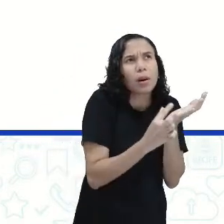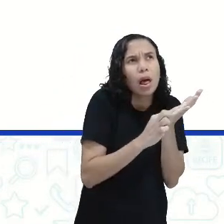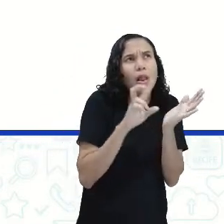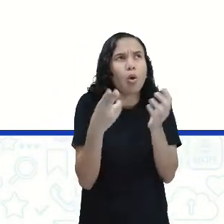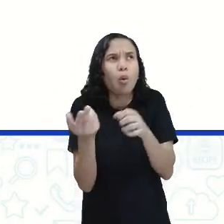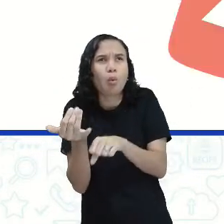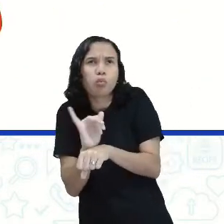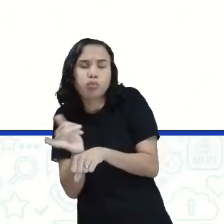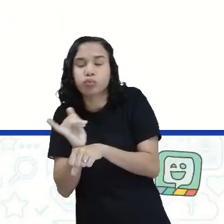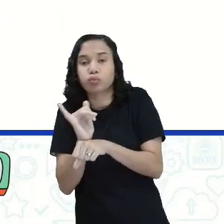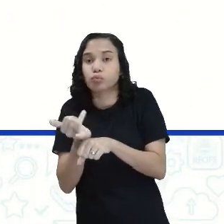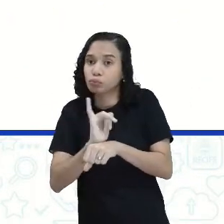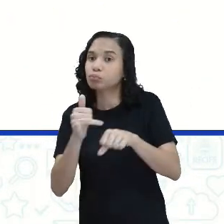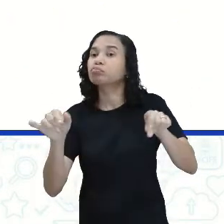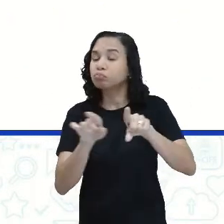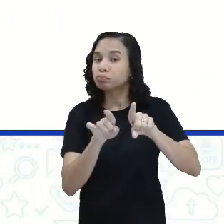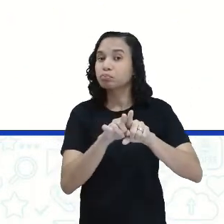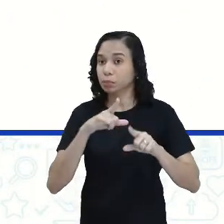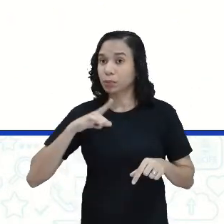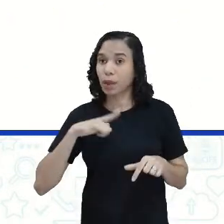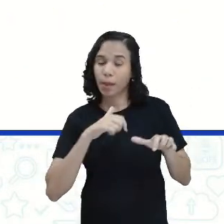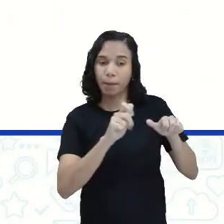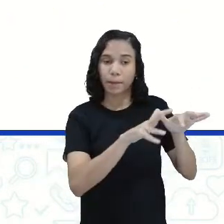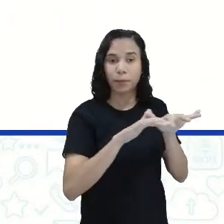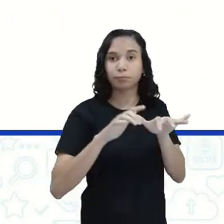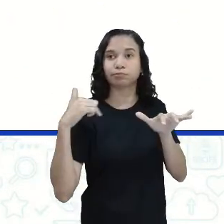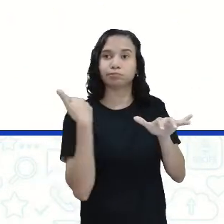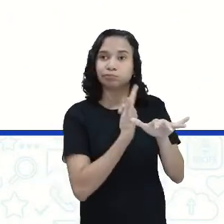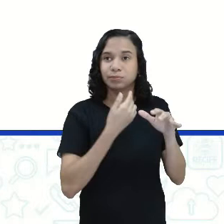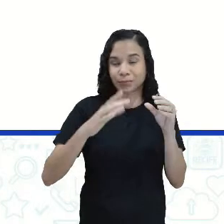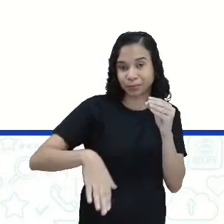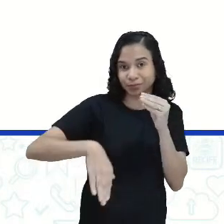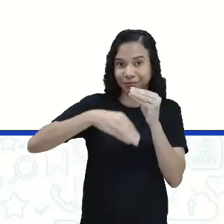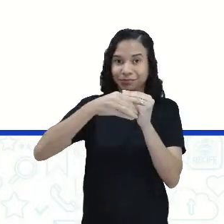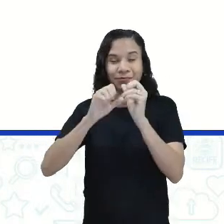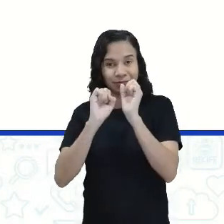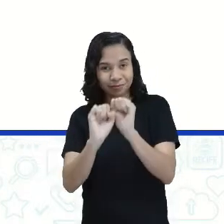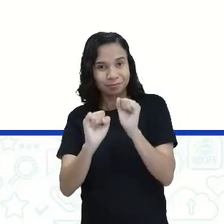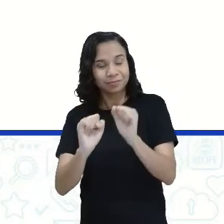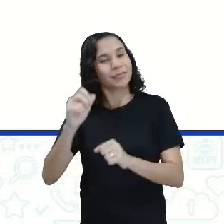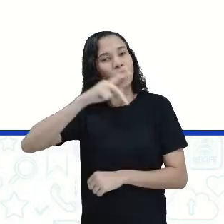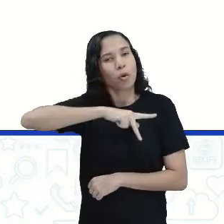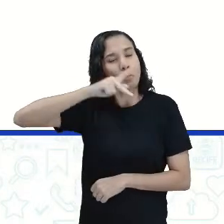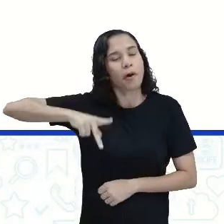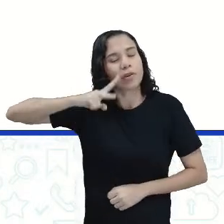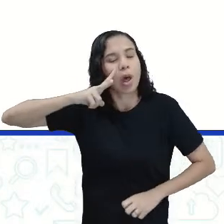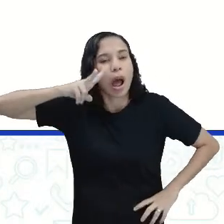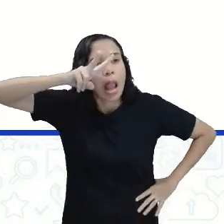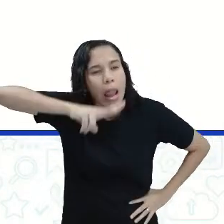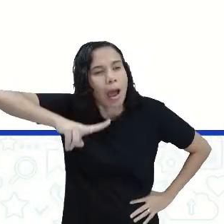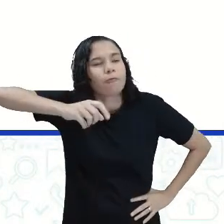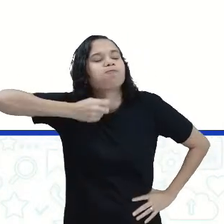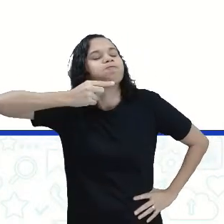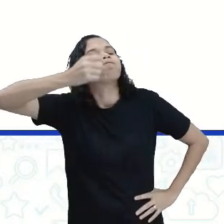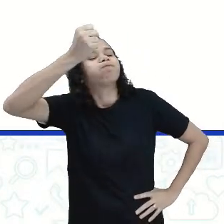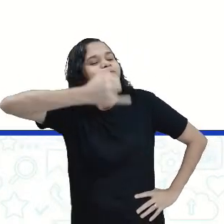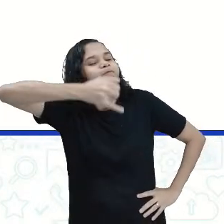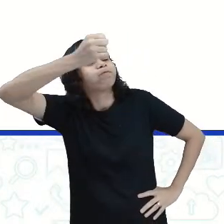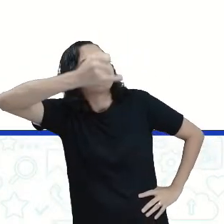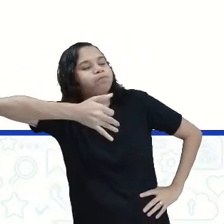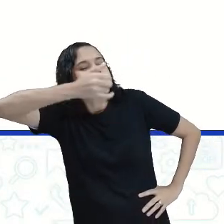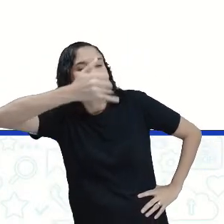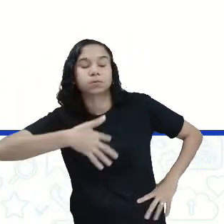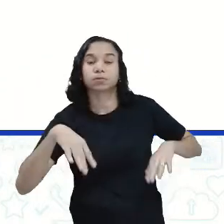no YouTube. No YouTube também tem esse chat. Aqueles comentários lá você pode deixar lá para Ricardinho lá tirar a tua dúvida a respeito